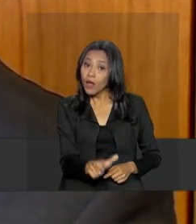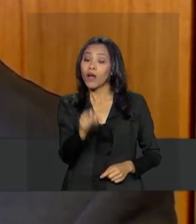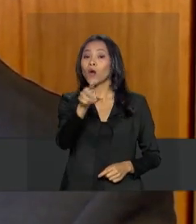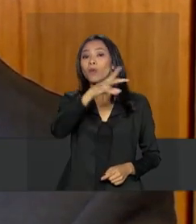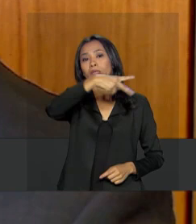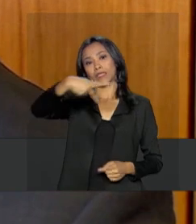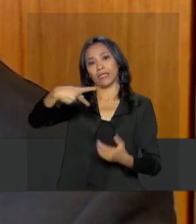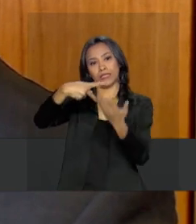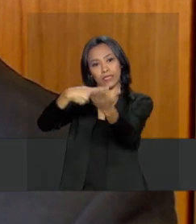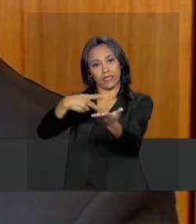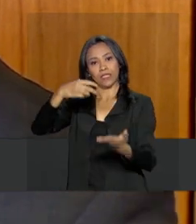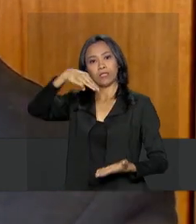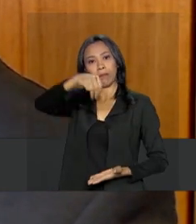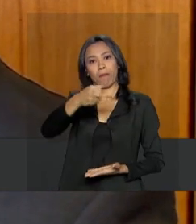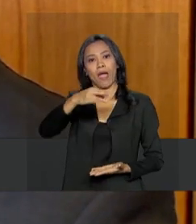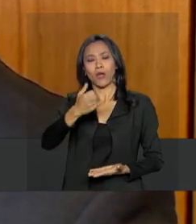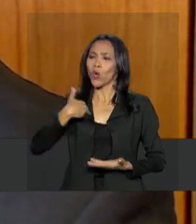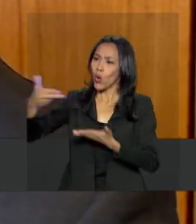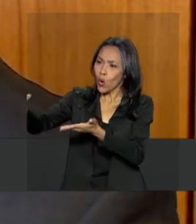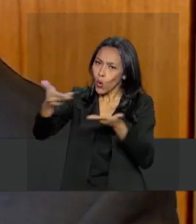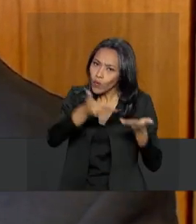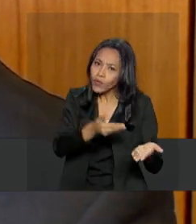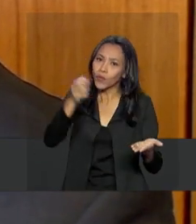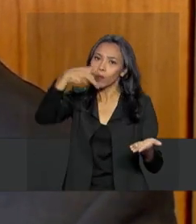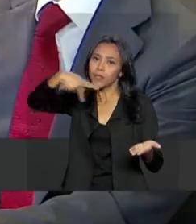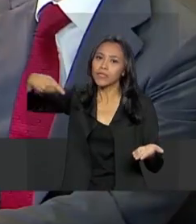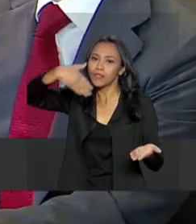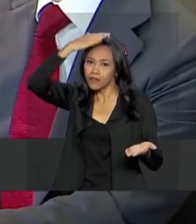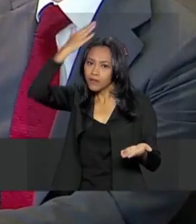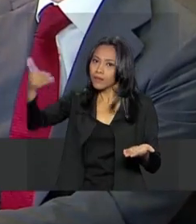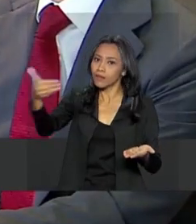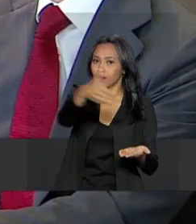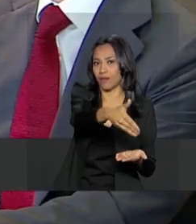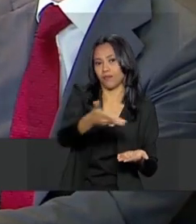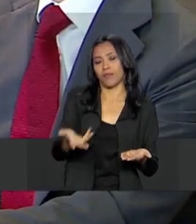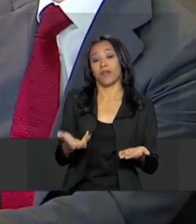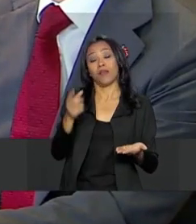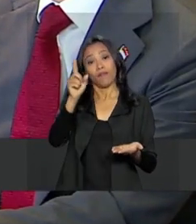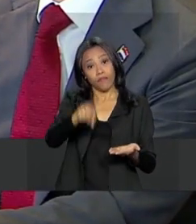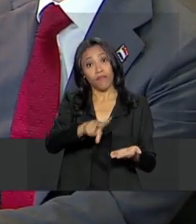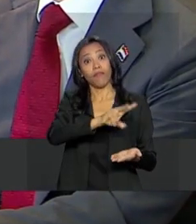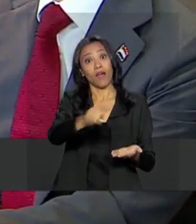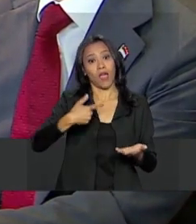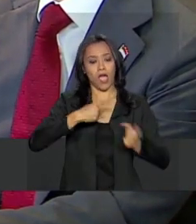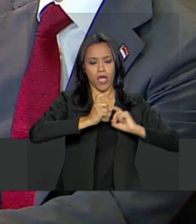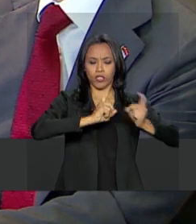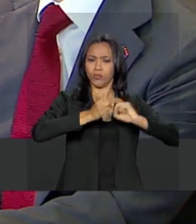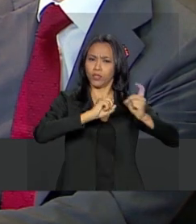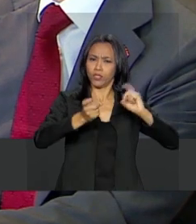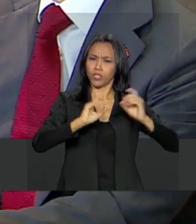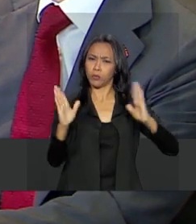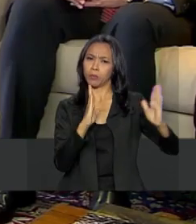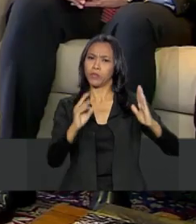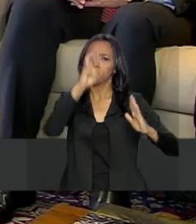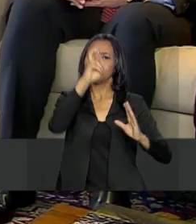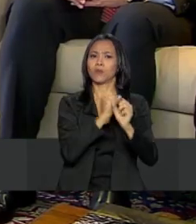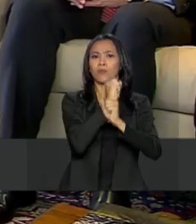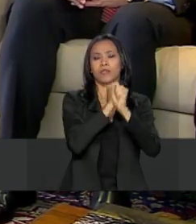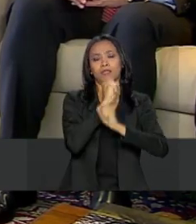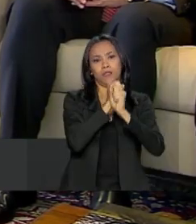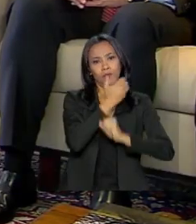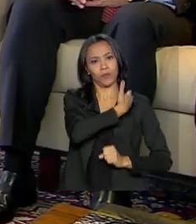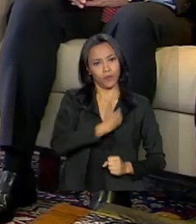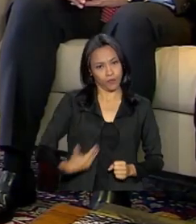Michel Temer para sua posse no dia 15 de agosto. Ele vai comandar o país vizinho nos próximos 5 anos.